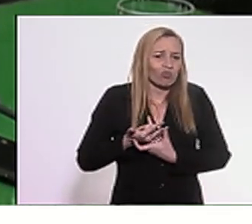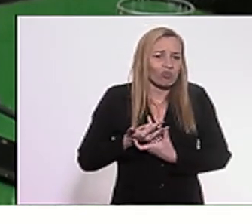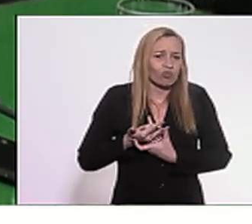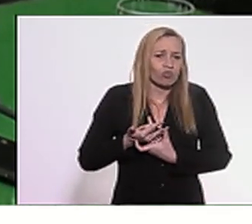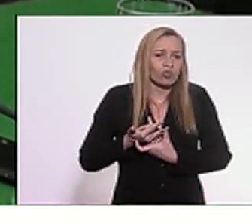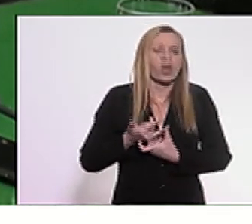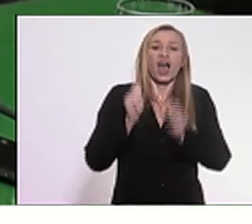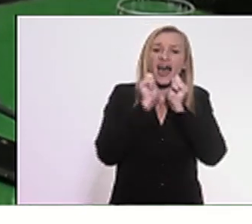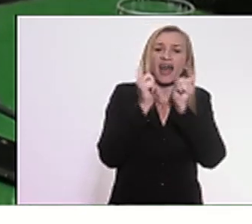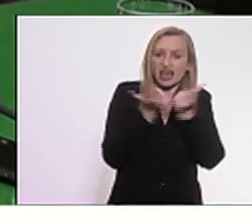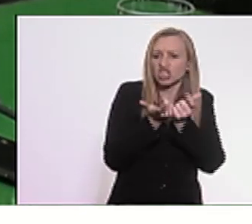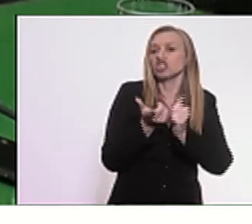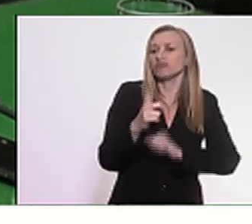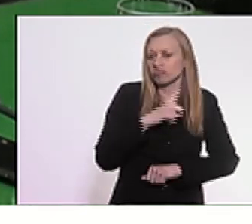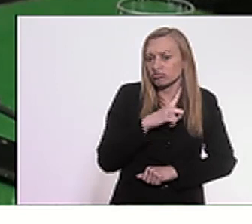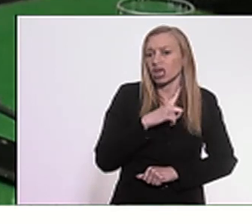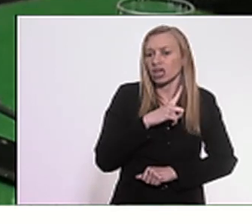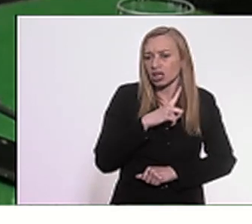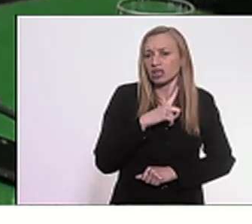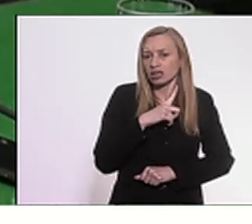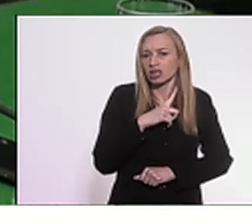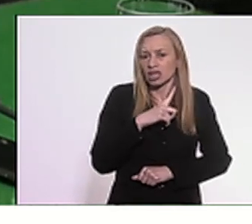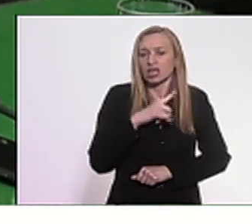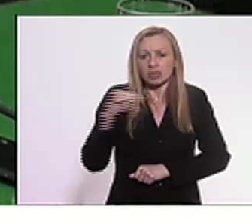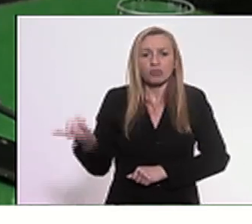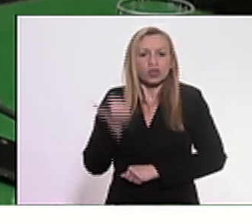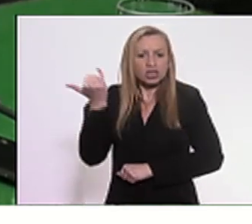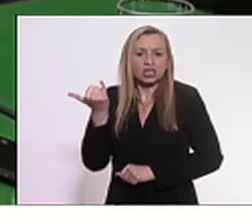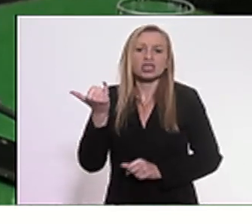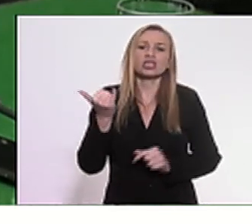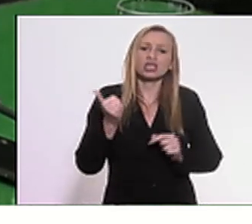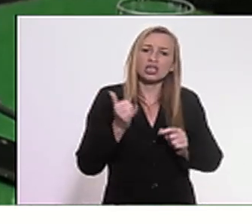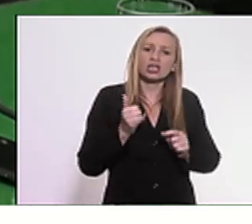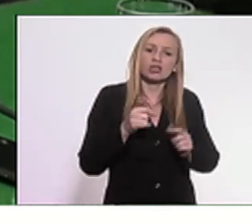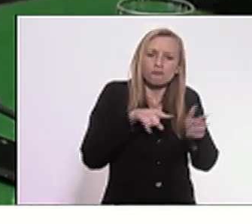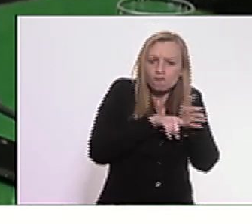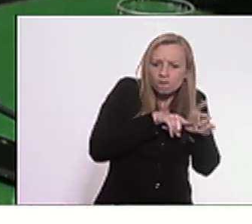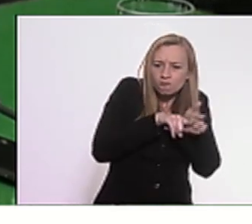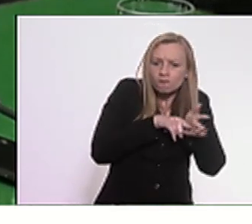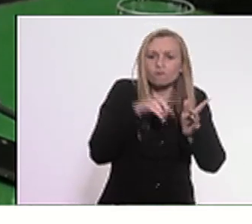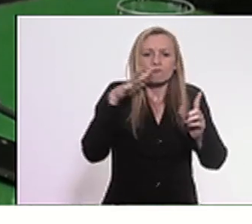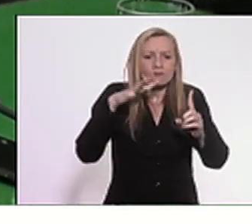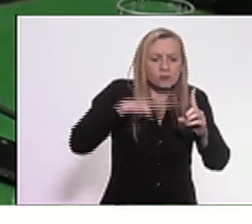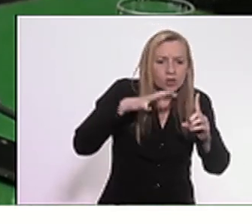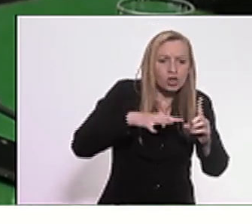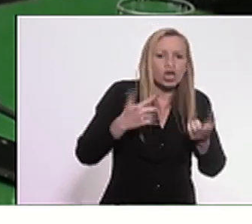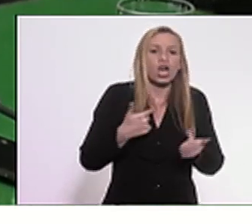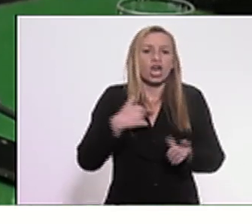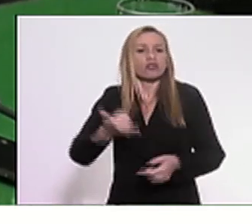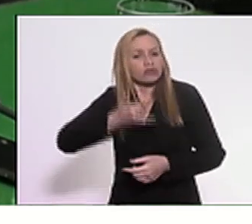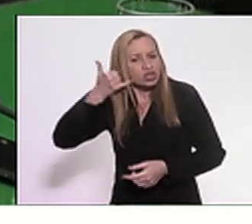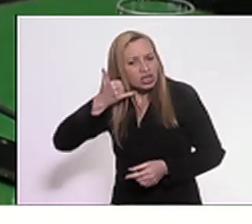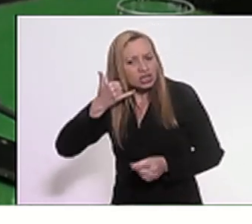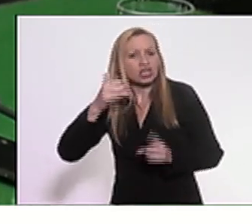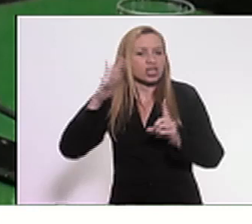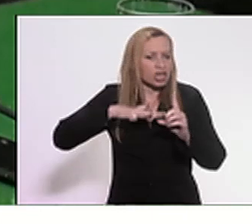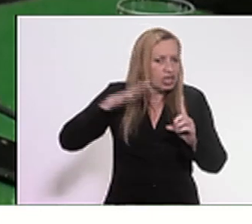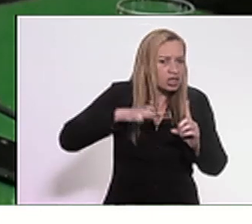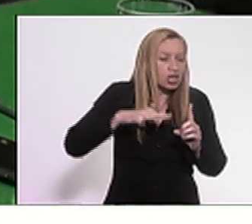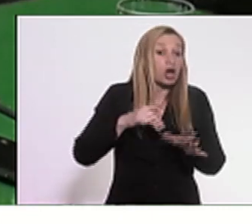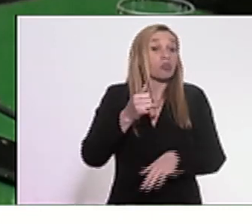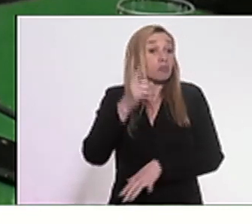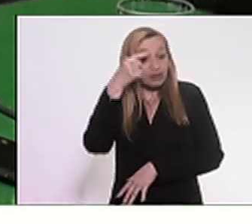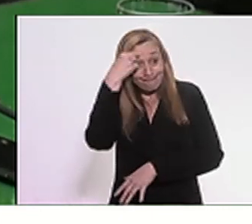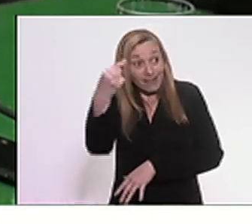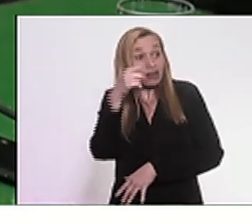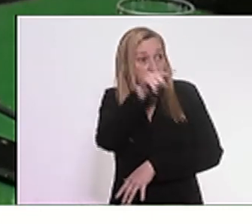a LERJ tem essa prerrogativa de poder fiscalizar. E eu, através do Disque Assédio aqui, através das legislações, está até aqui uma ideia que o